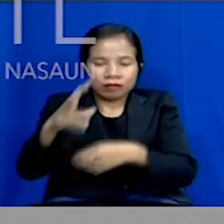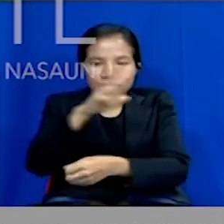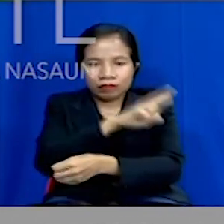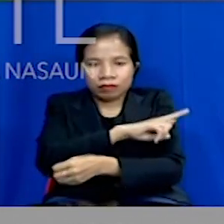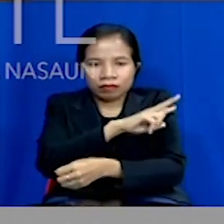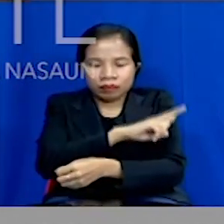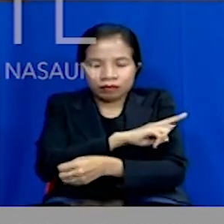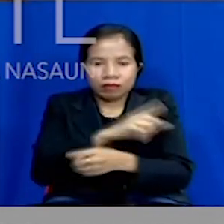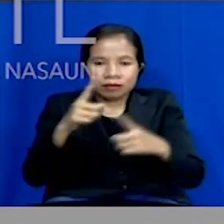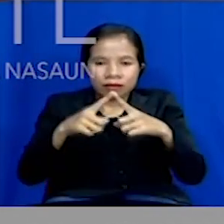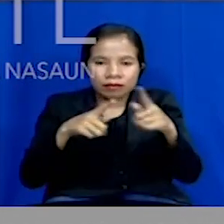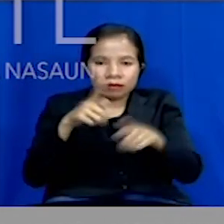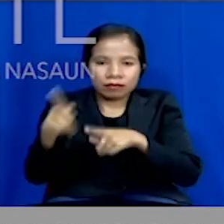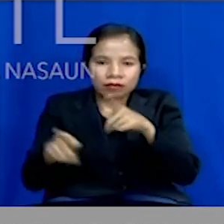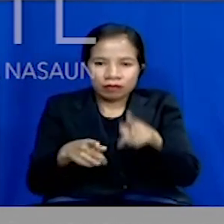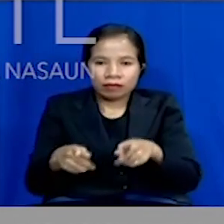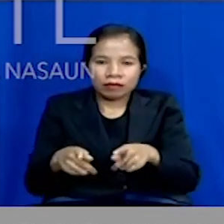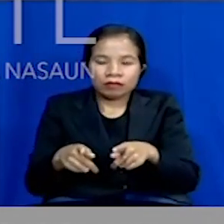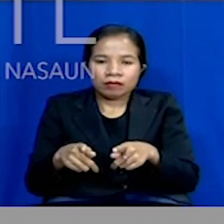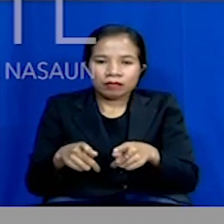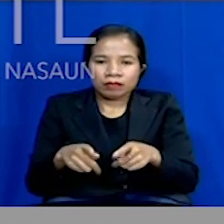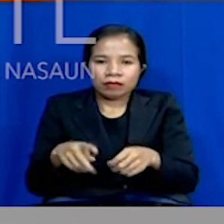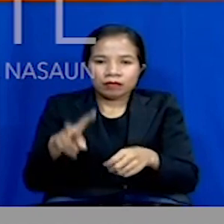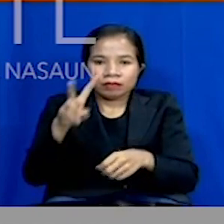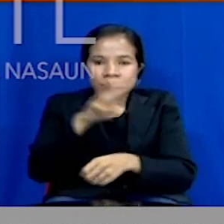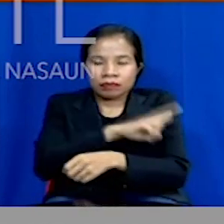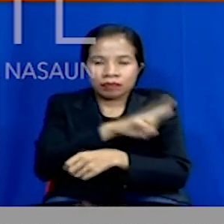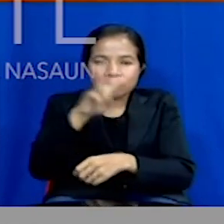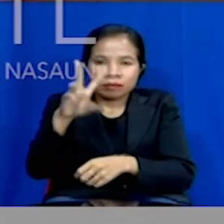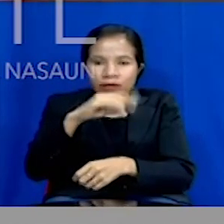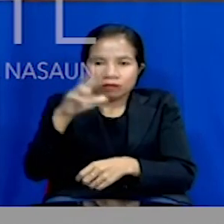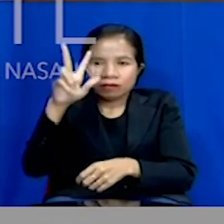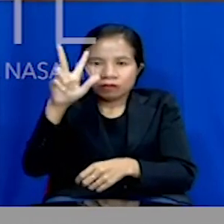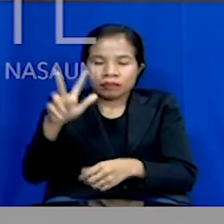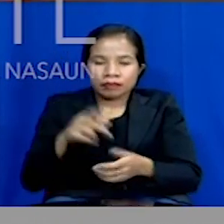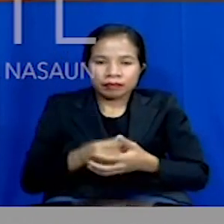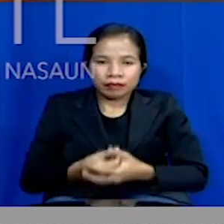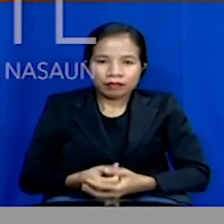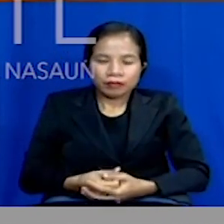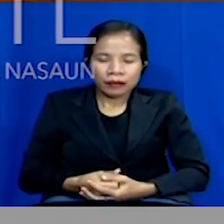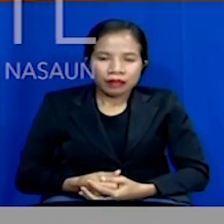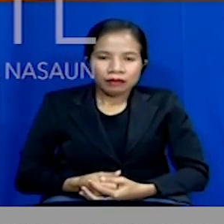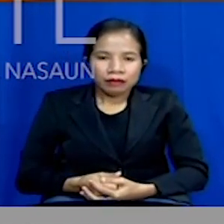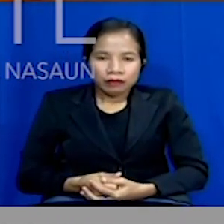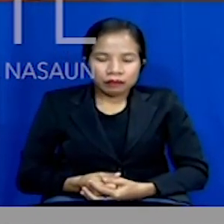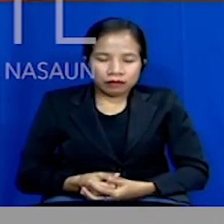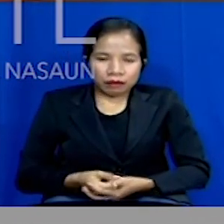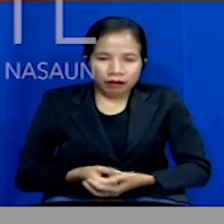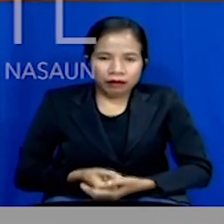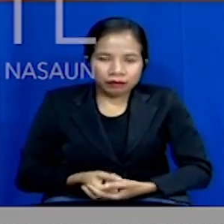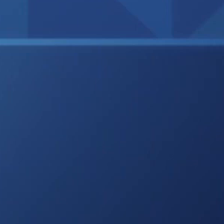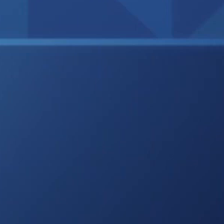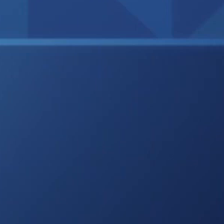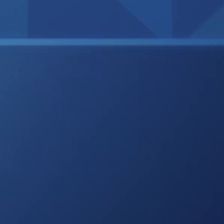vacinação da comunidade dos da rua no Datolo. Nuno Moraes, Alexandre dos Santos,